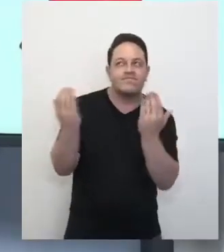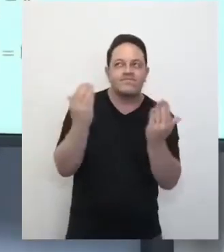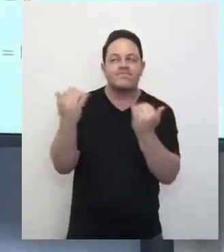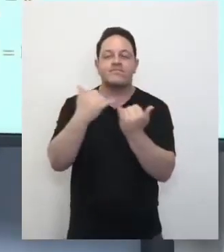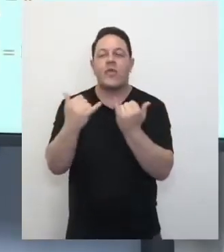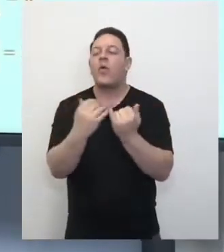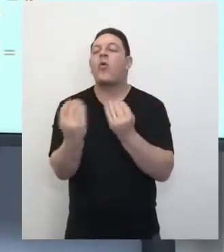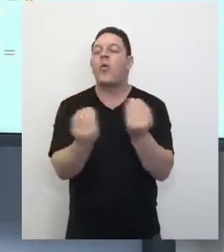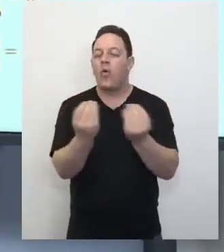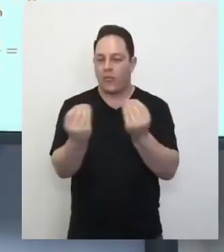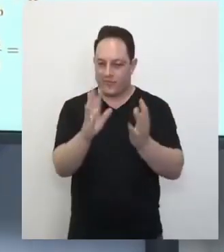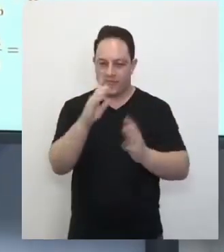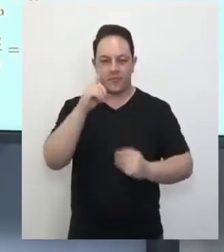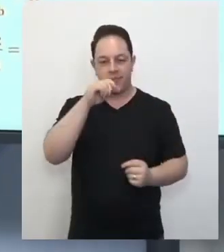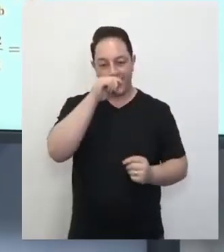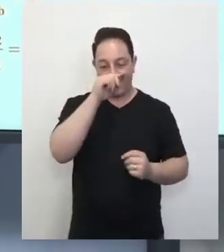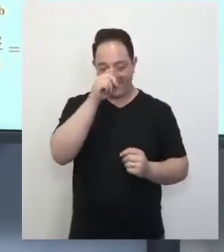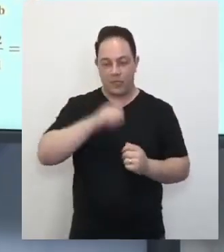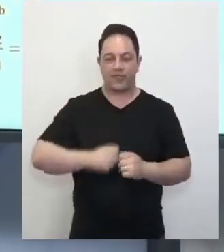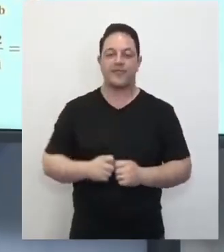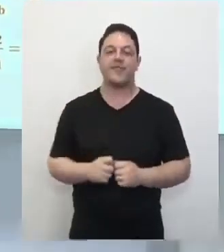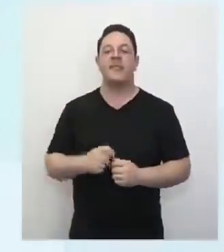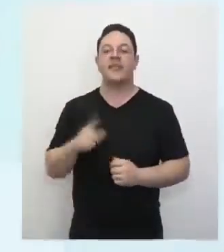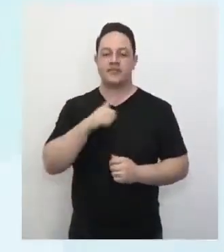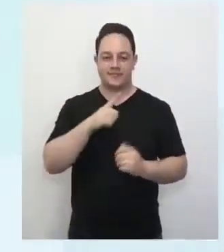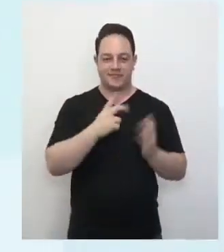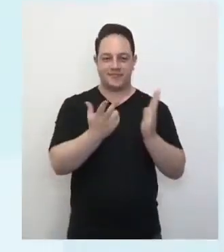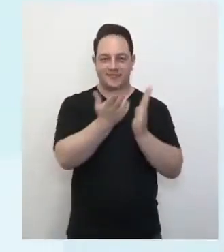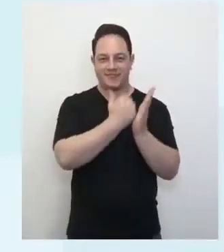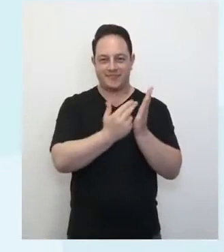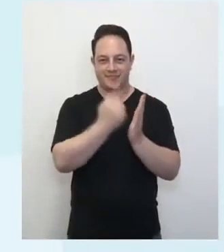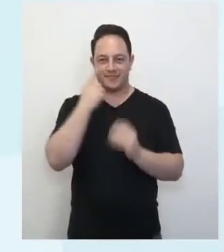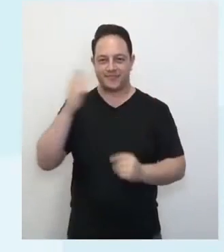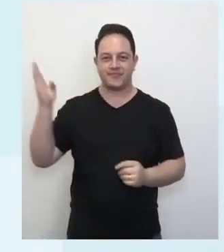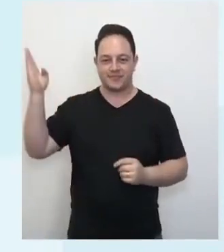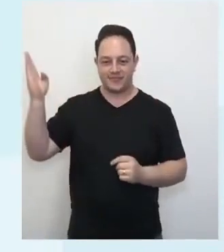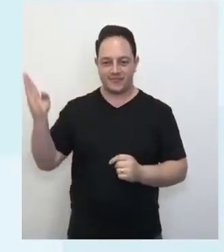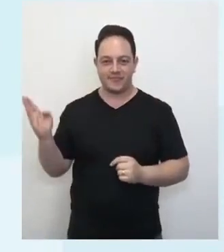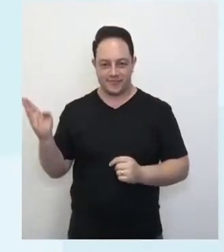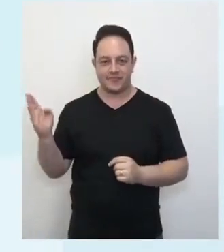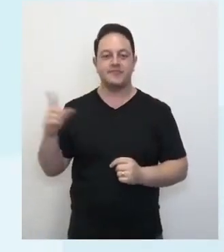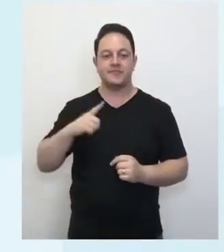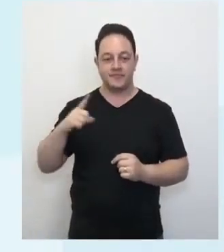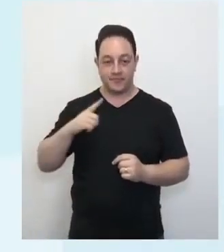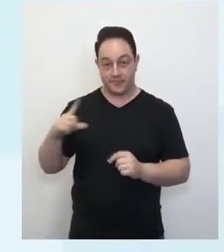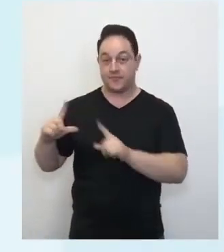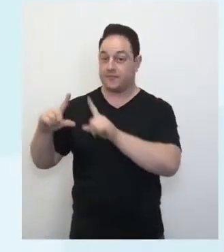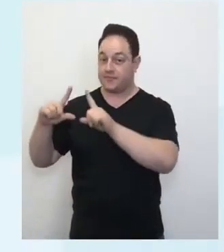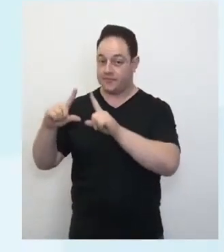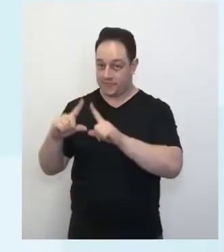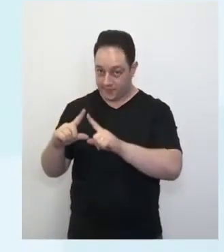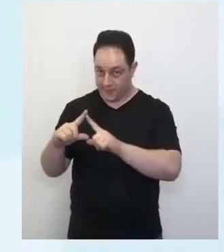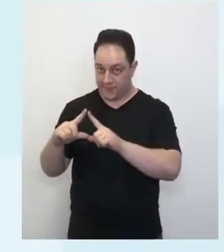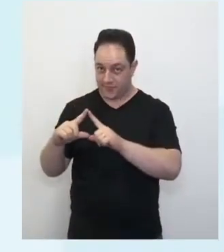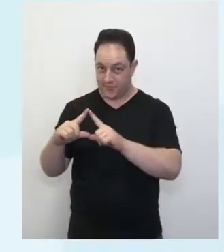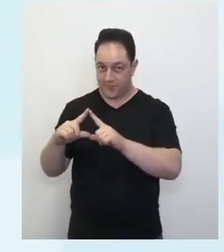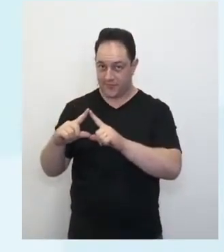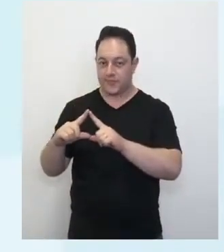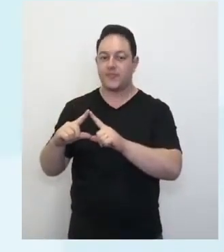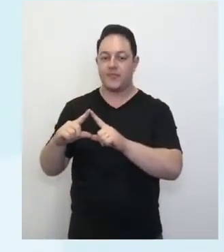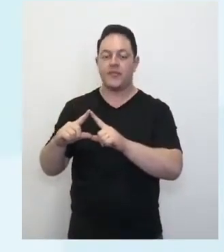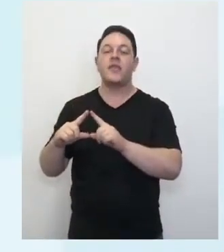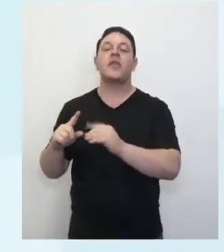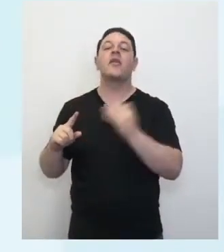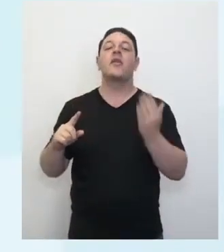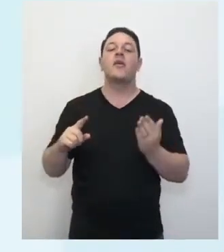e Semelhança bom então eu tenho o desenho de uma pirâmide e do lado